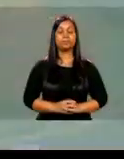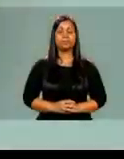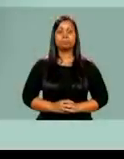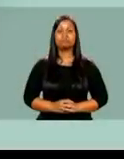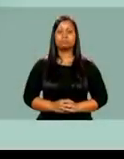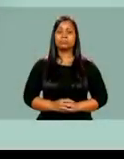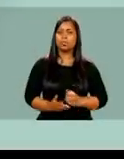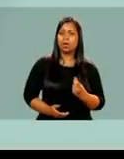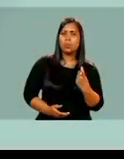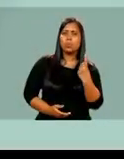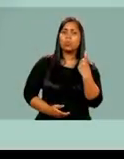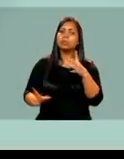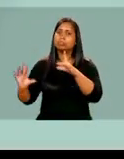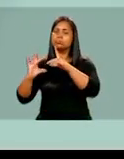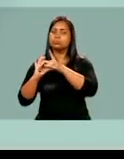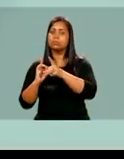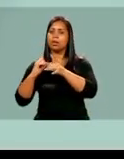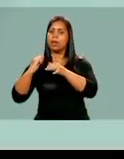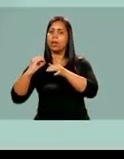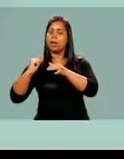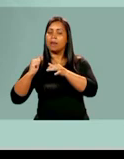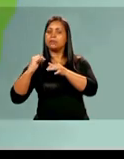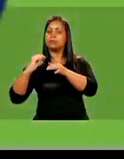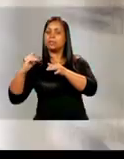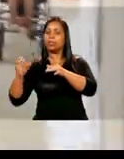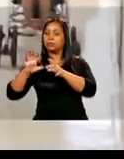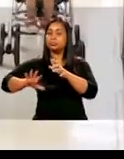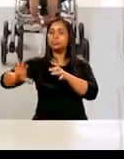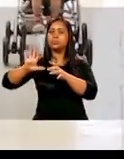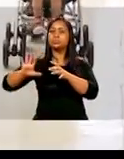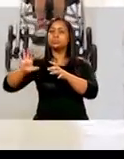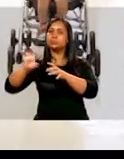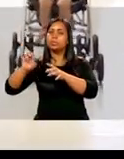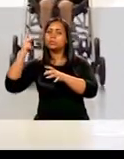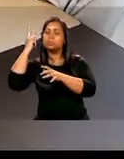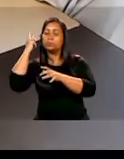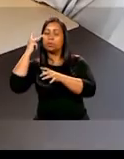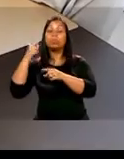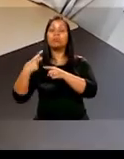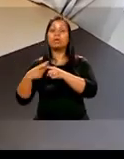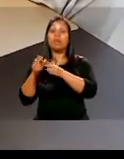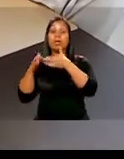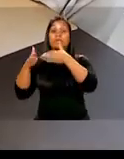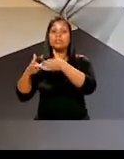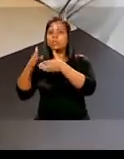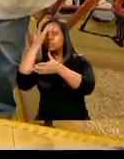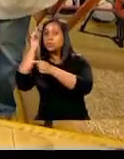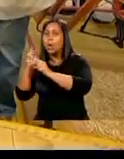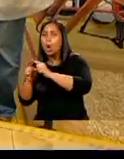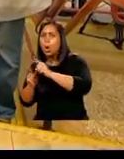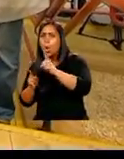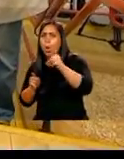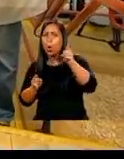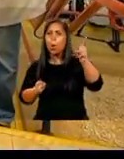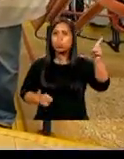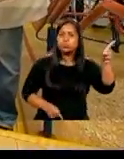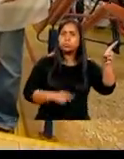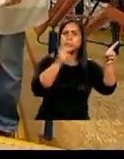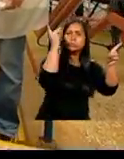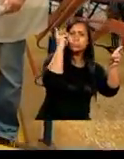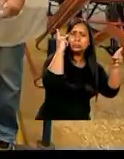Preto. A única afiliada da ACD no interior de São Paulo, referência para quem está longe dos grandes centros